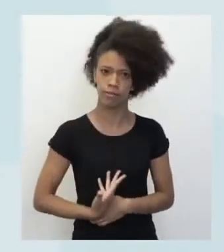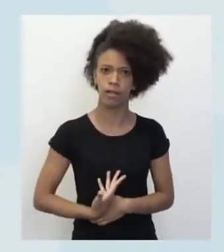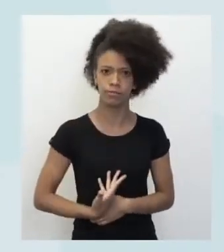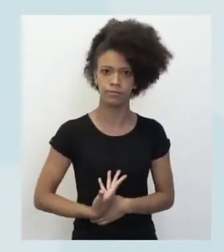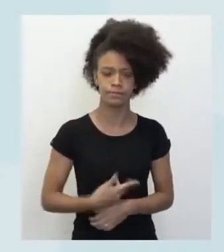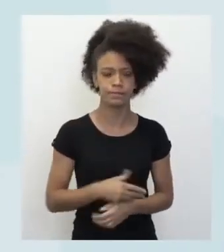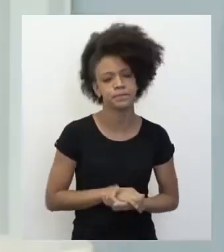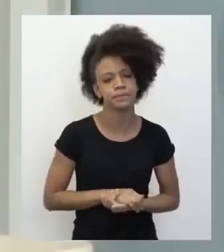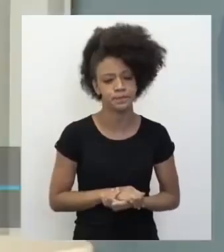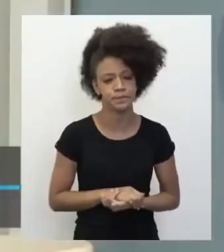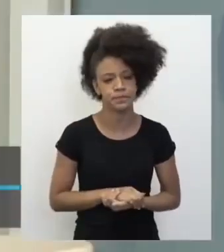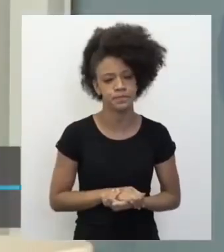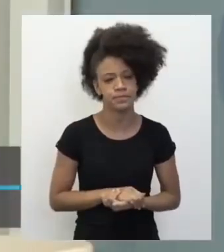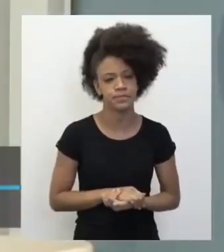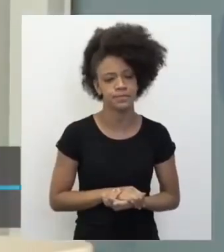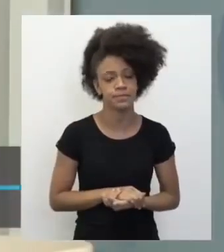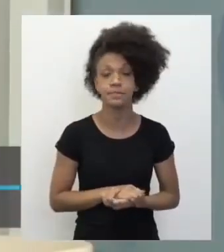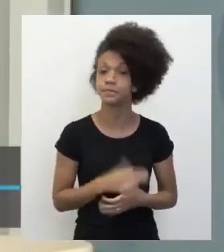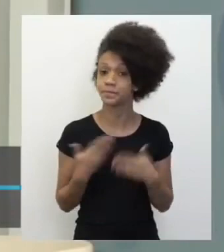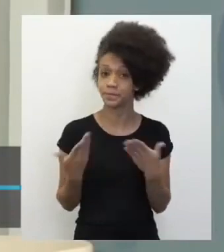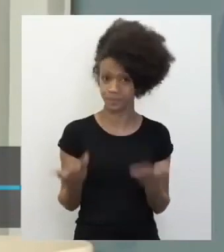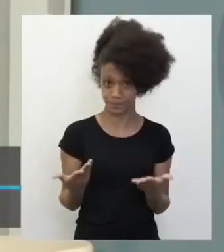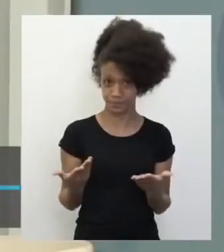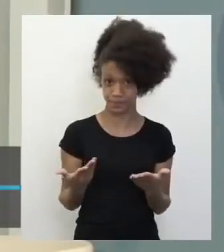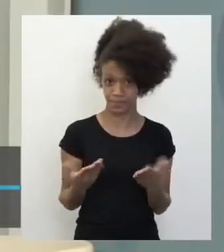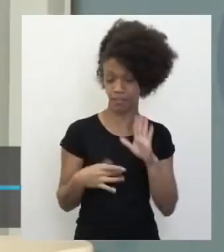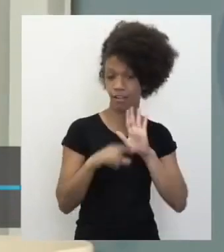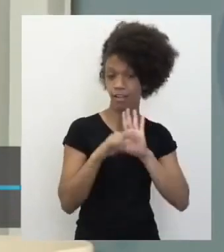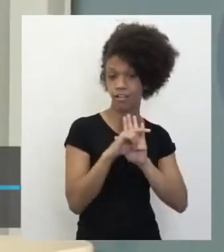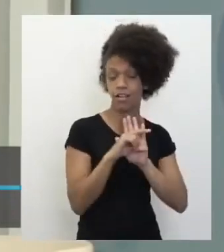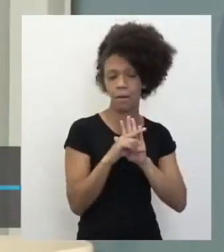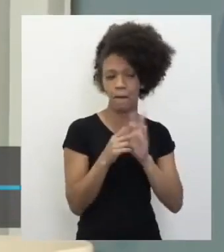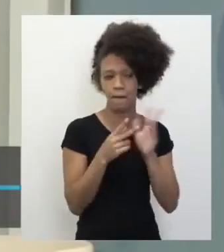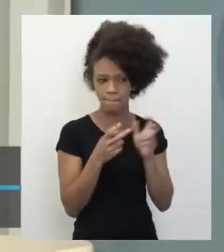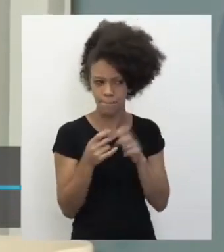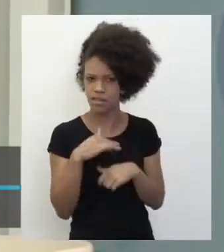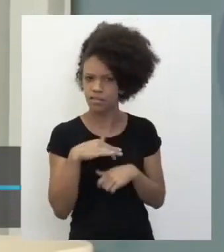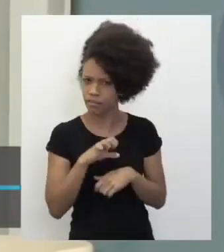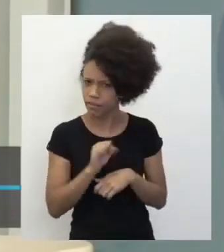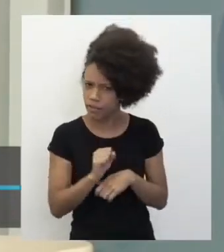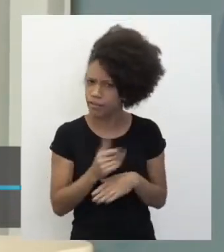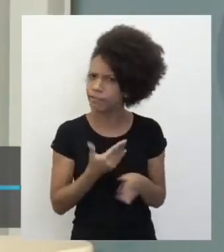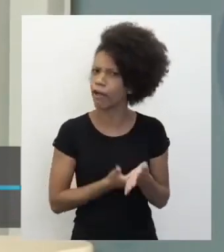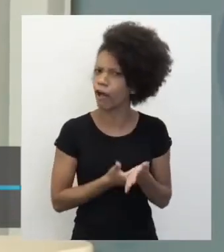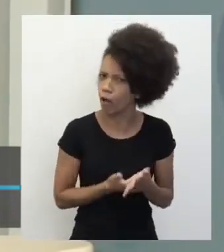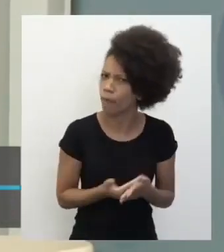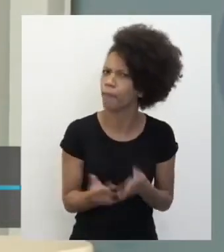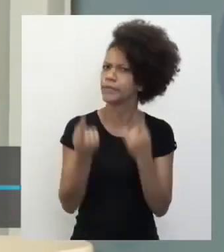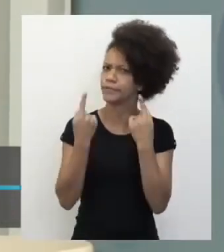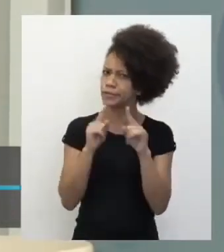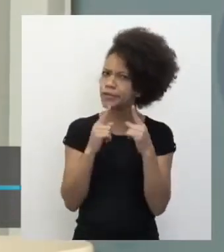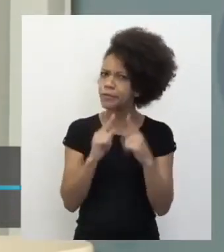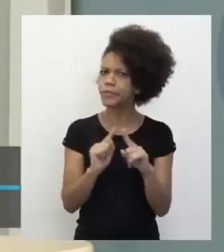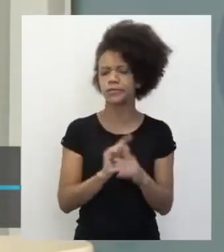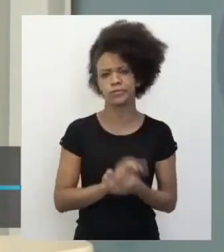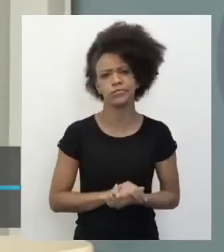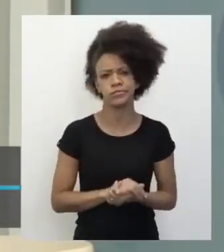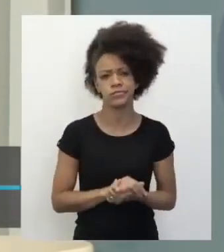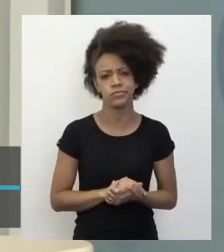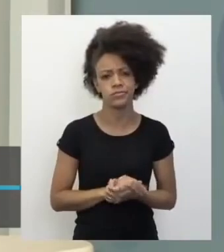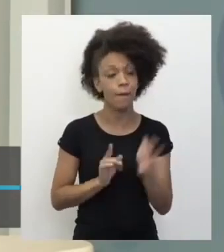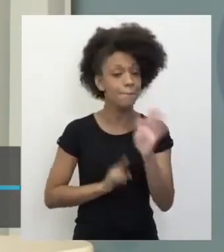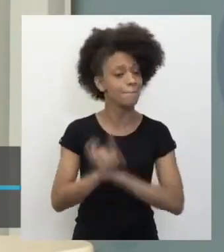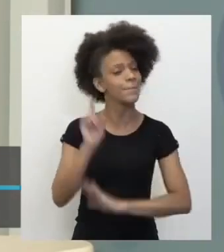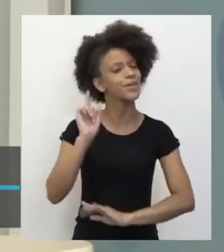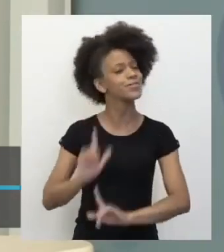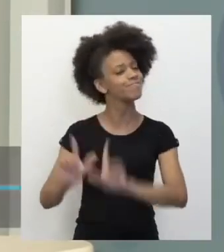Então, pode botar para mim, por favor. Neste trecho, a gente percebe que a Inês Pereira ela começa reclamando, né? Pergunta na